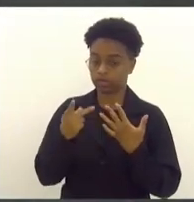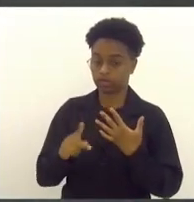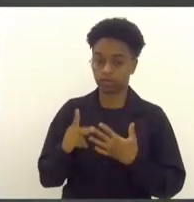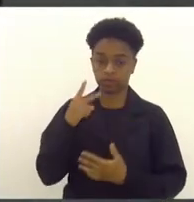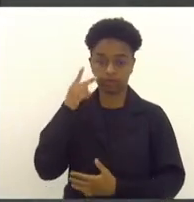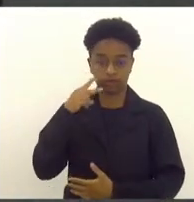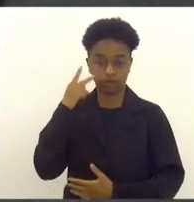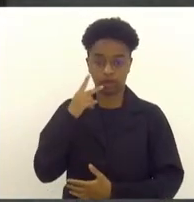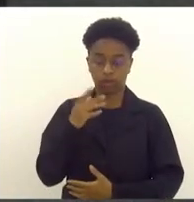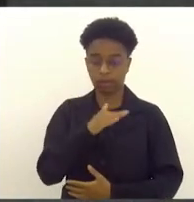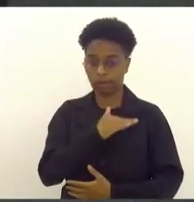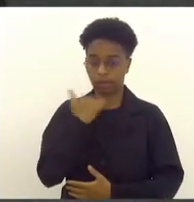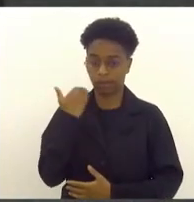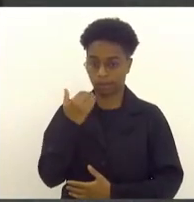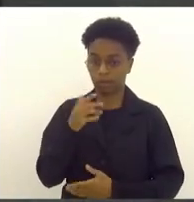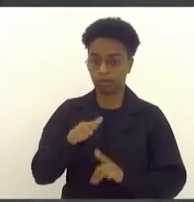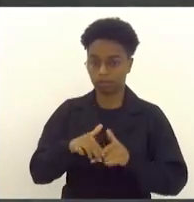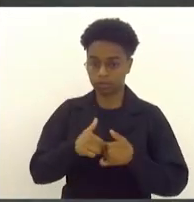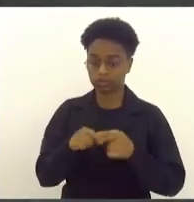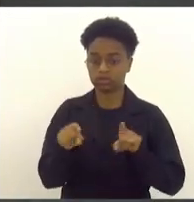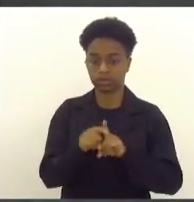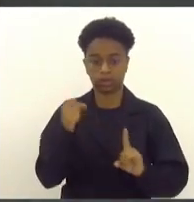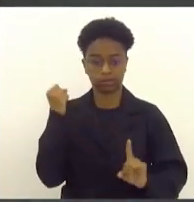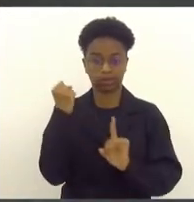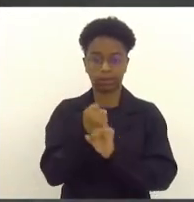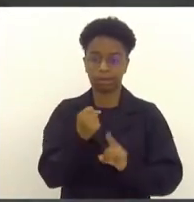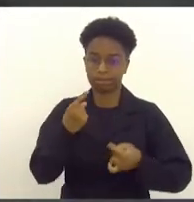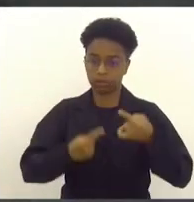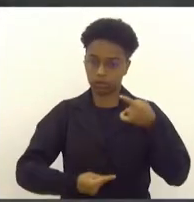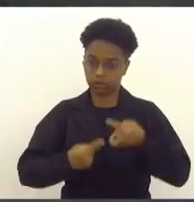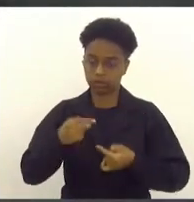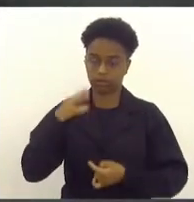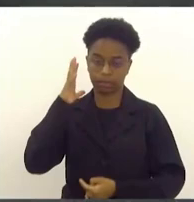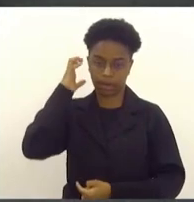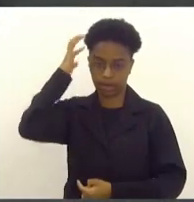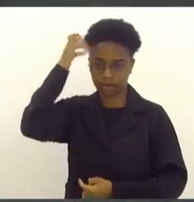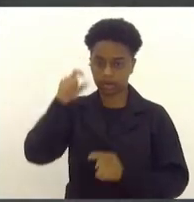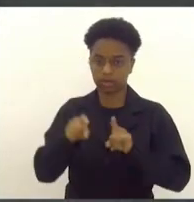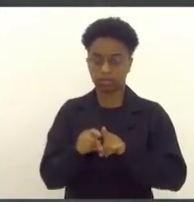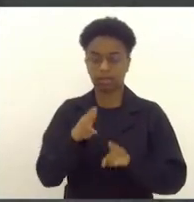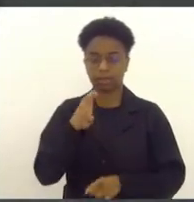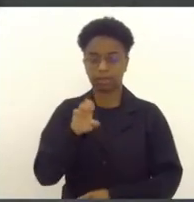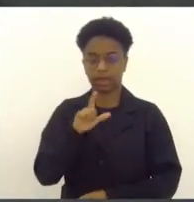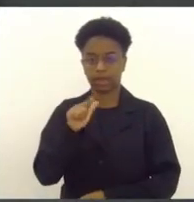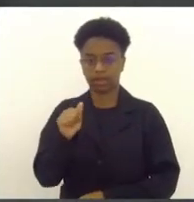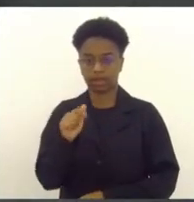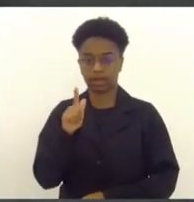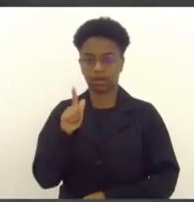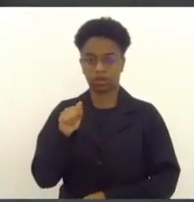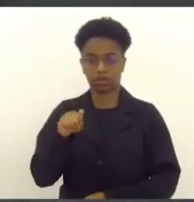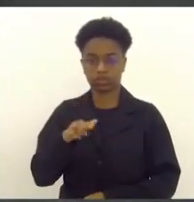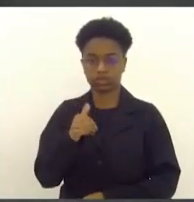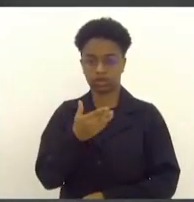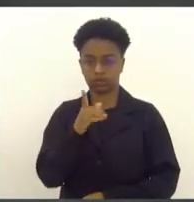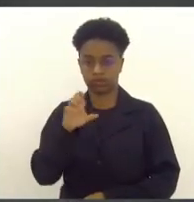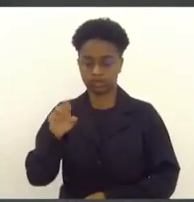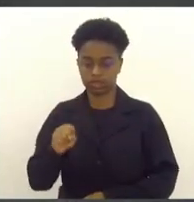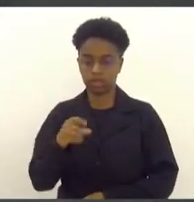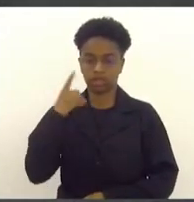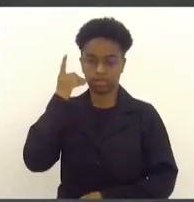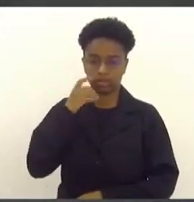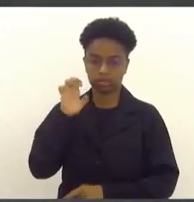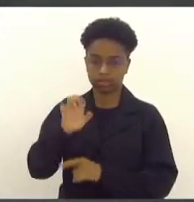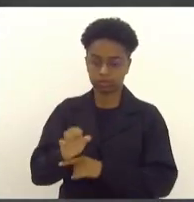vereadora assassinada num feminicídio político Marielle Franco e também é querida Bela Gonçalves deputado estadual Nossa